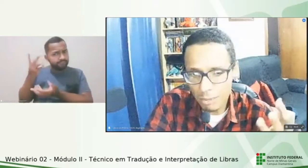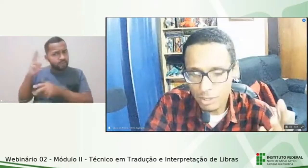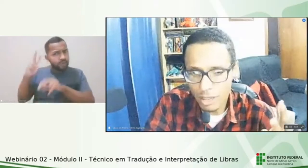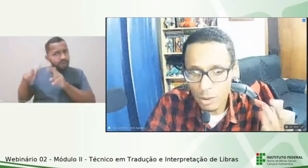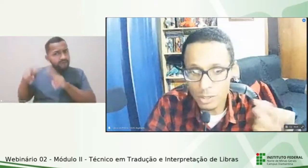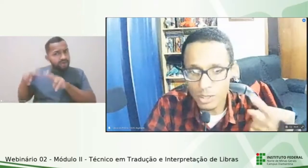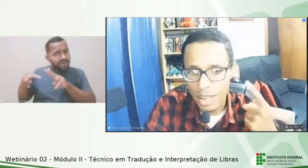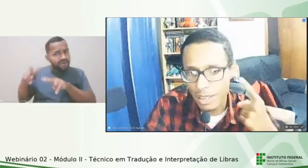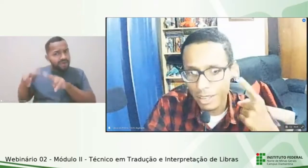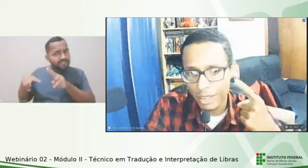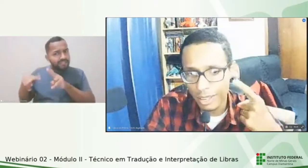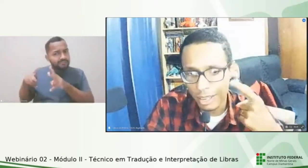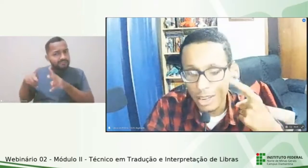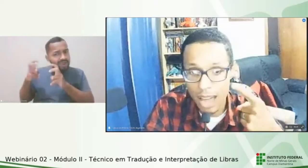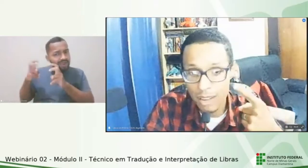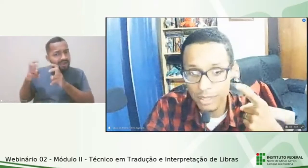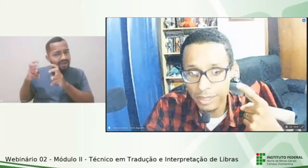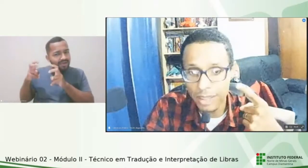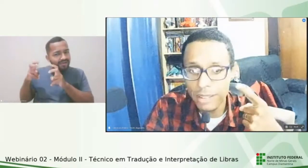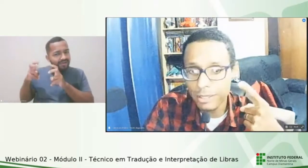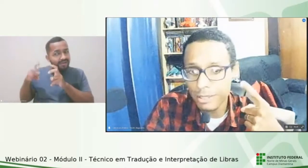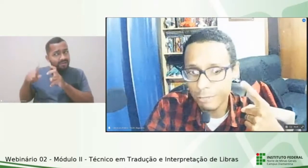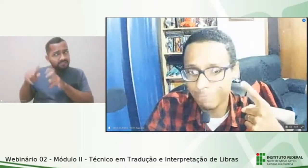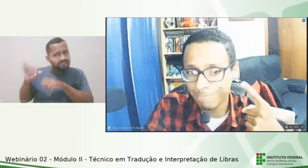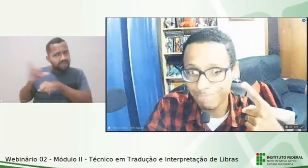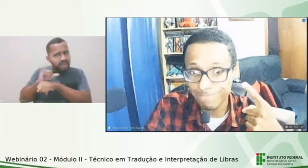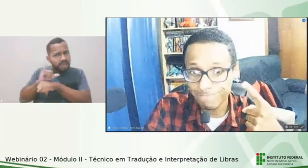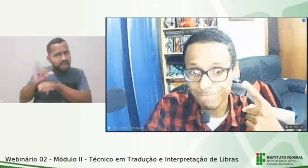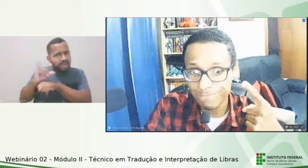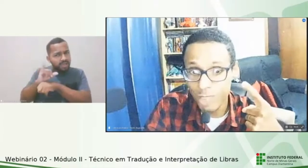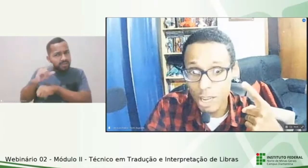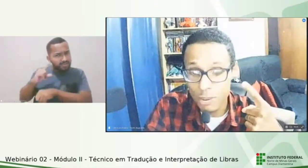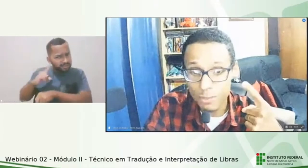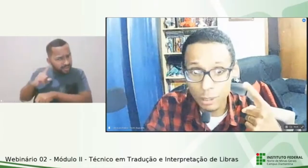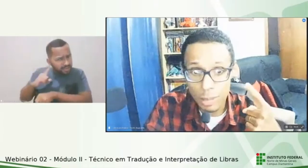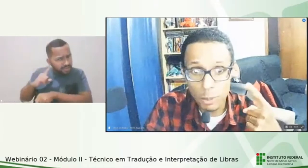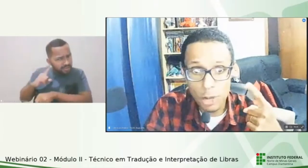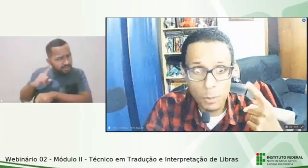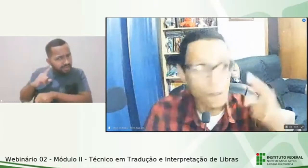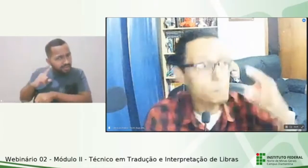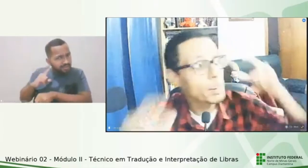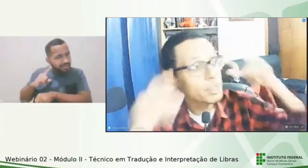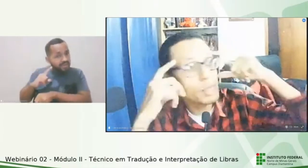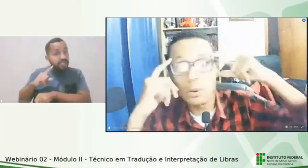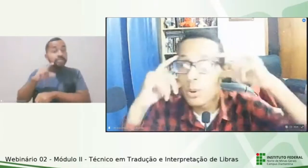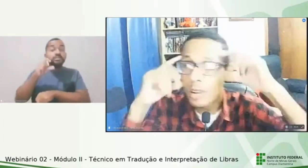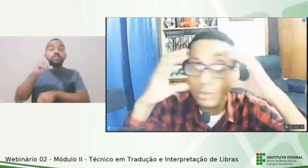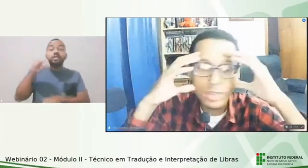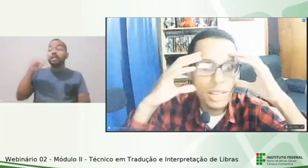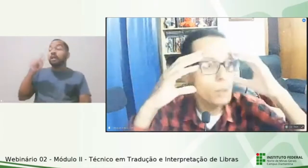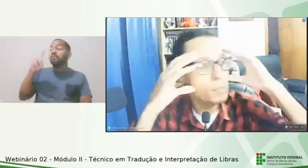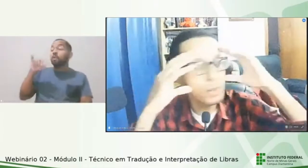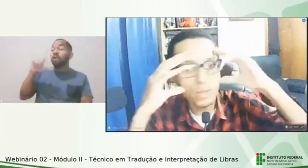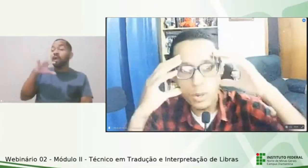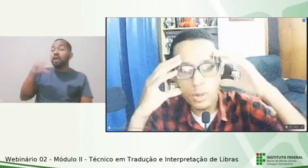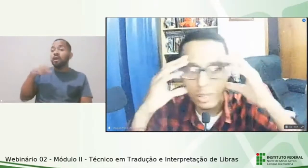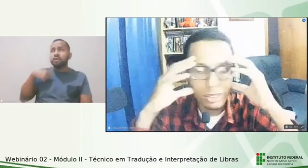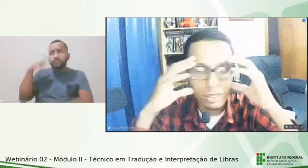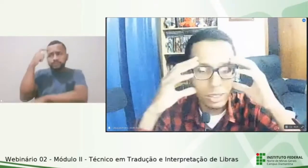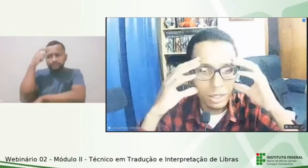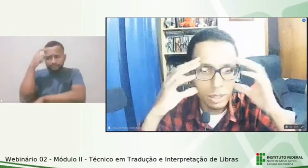se você consegue criar estratégias. Falou Napoleão Bonaparte, você está procurando o sinal da